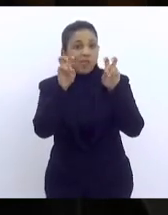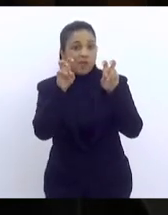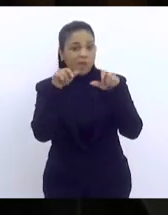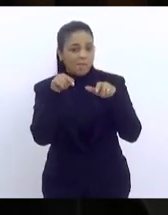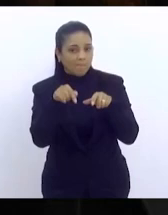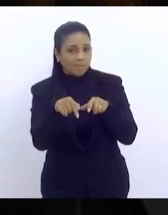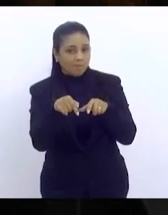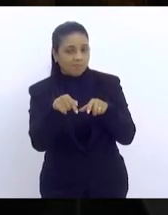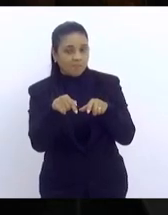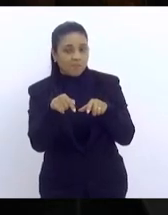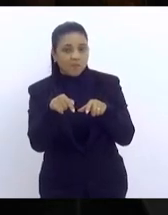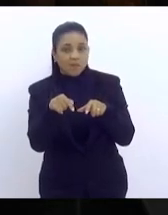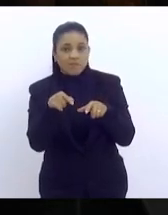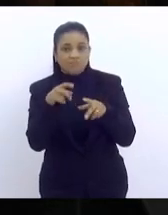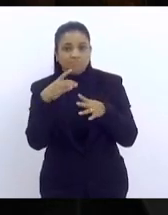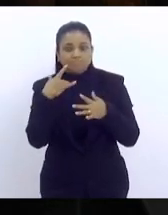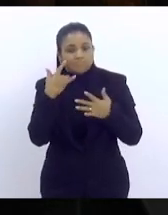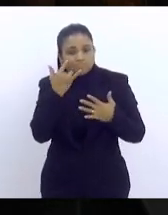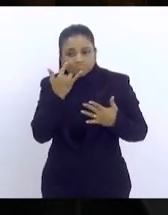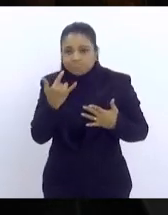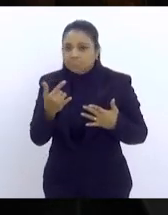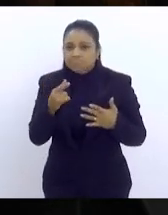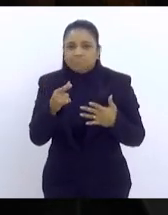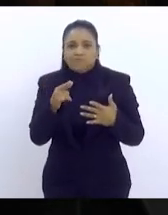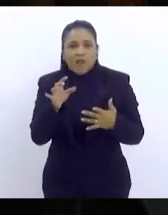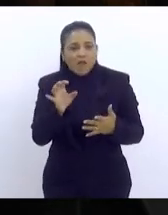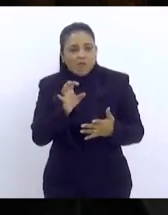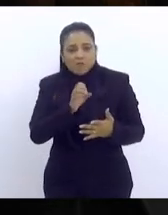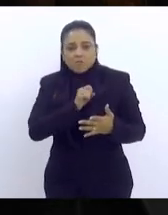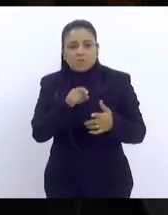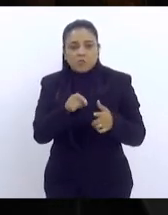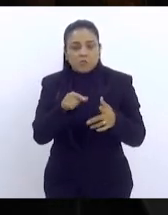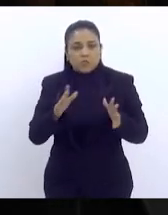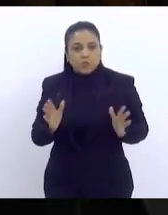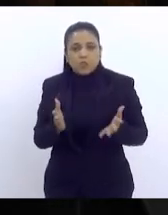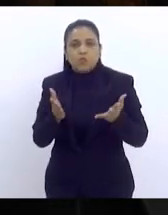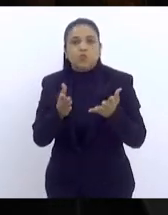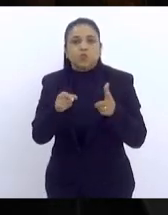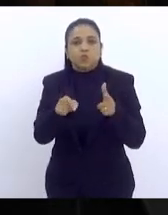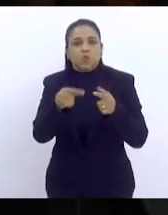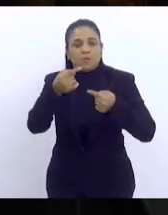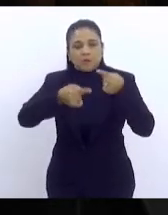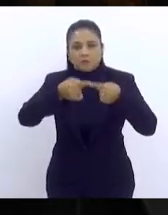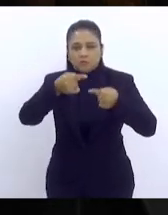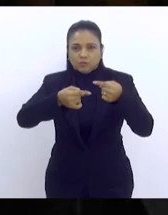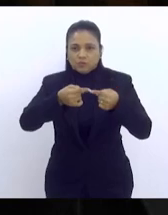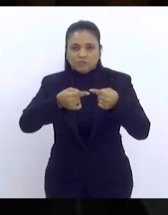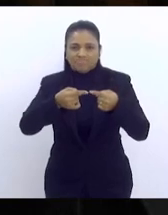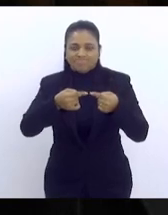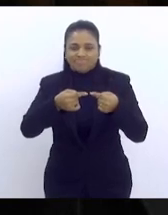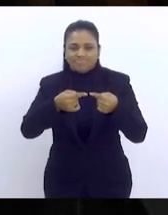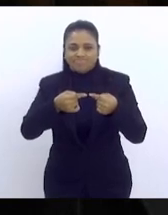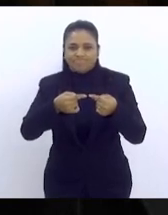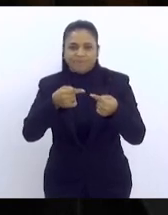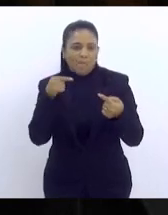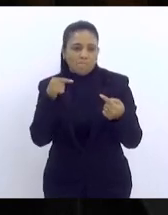Tanta Paixão e tanta intensidade nessas discussões